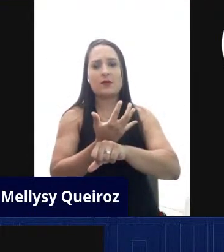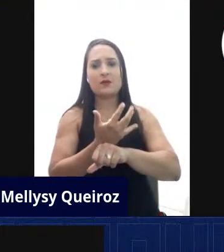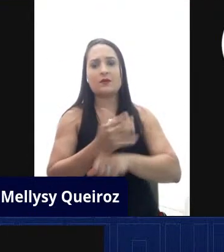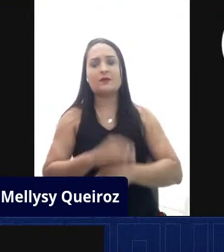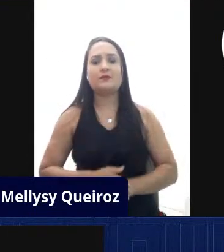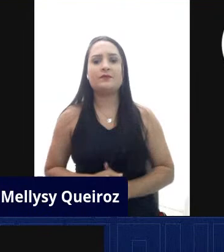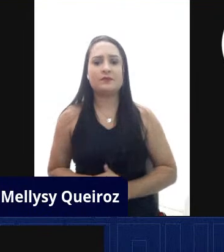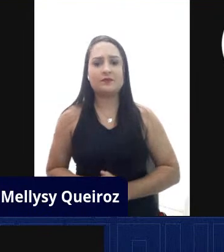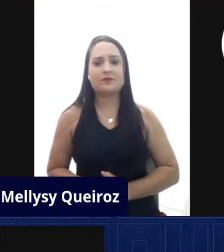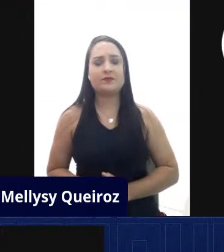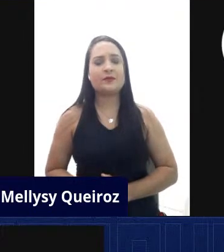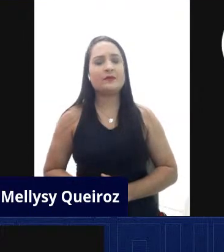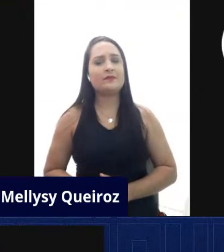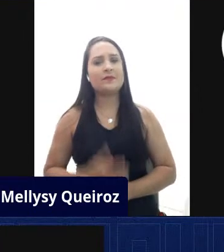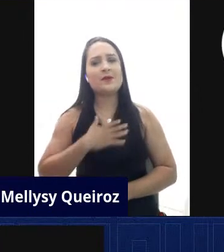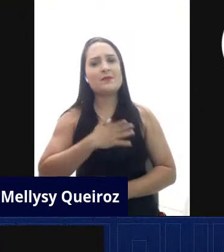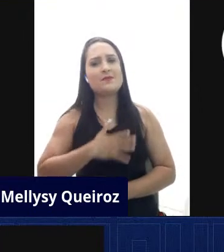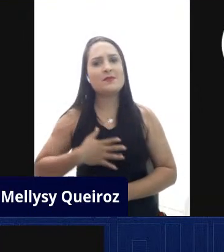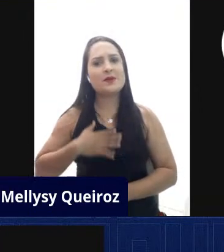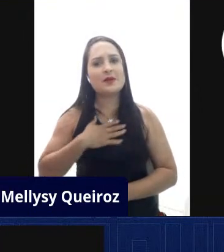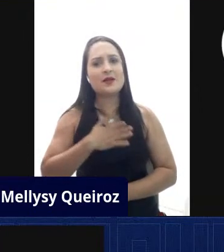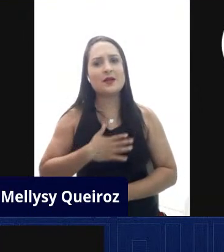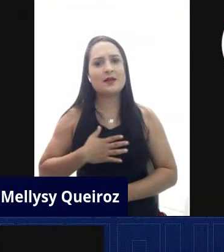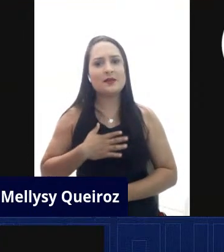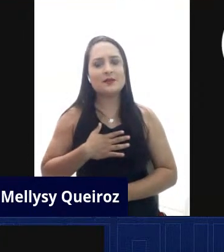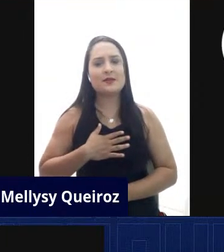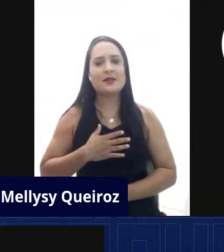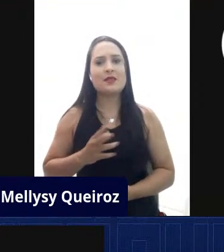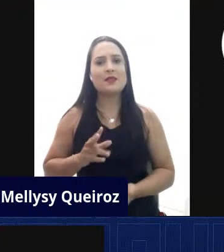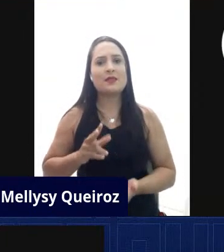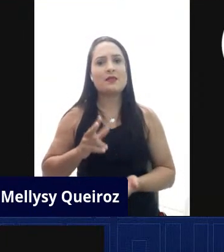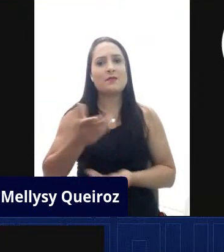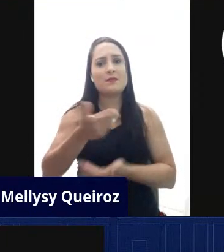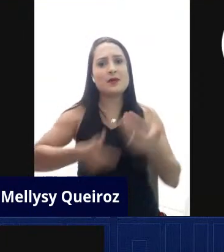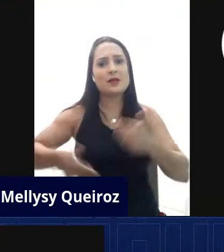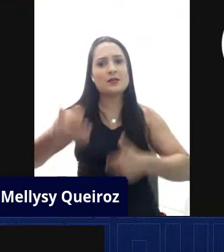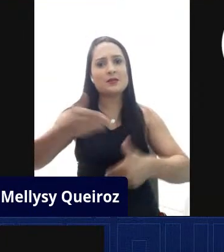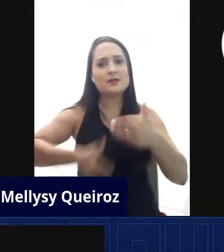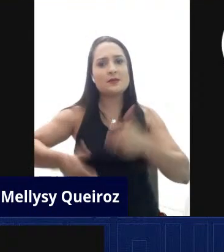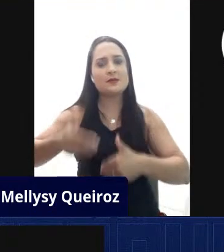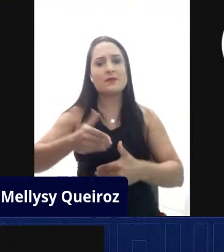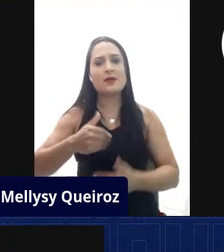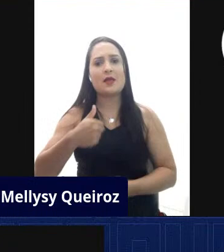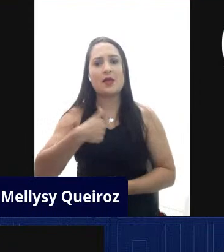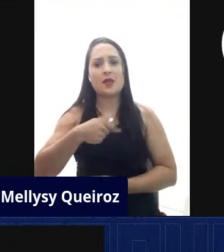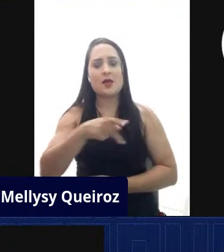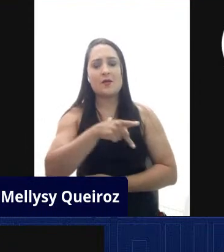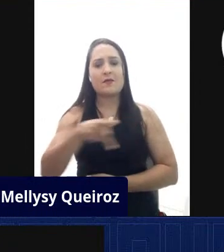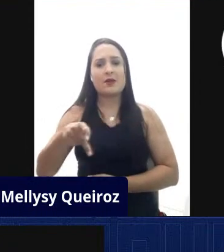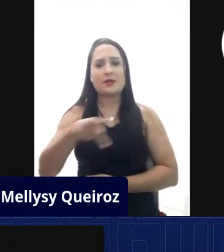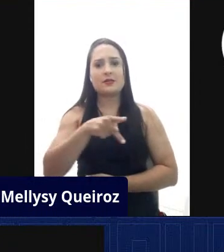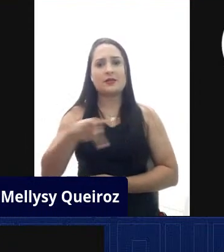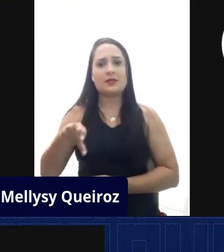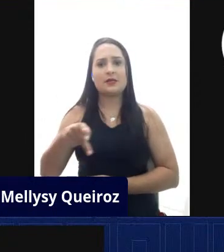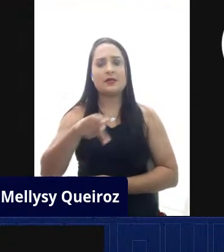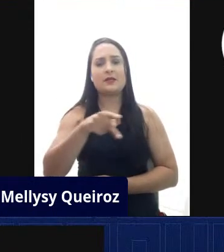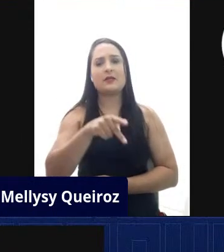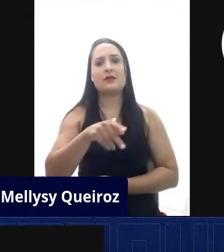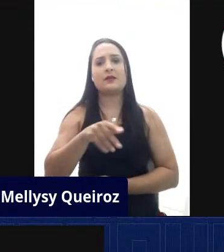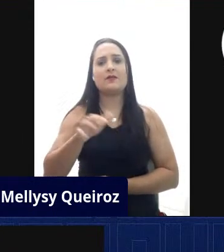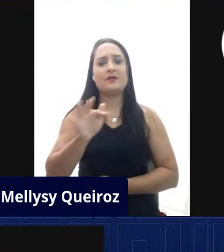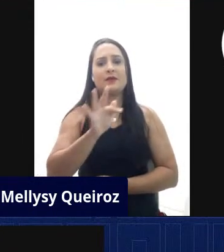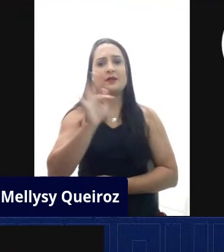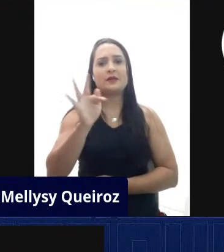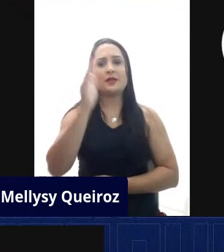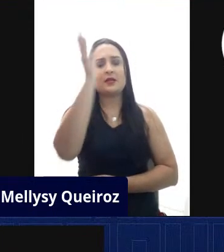Prazer estar com vocês. Eu sou Luísa Batista, estou presidenta da FENATRAD, Federação Nacional das